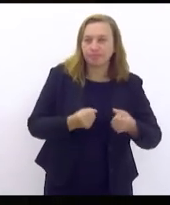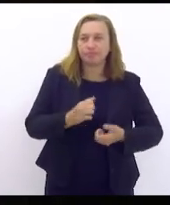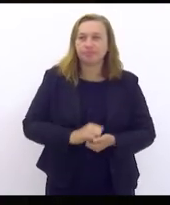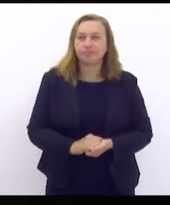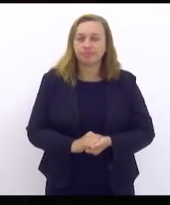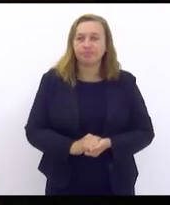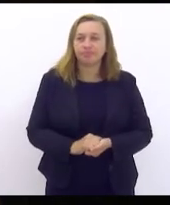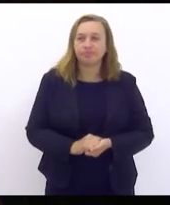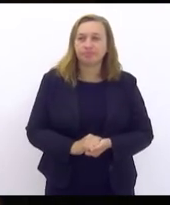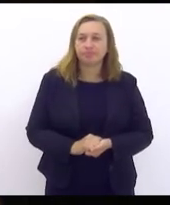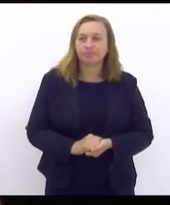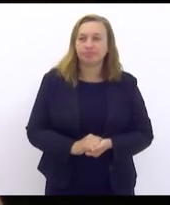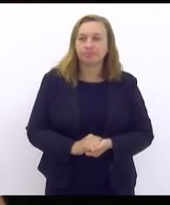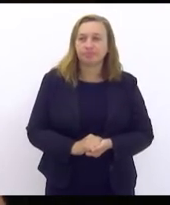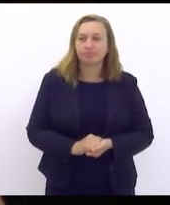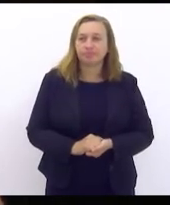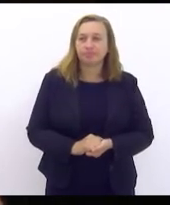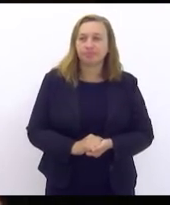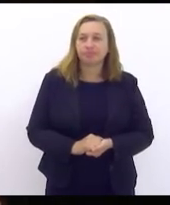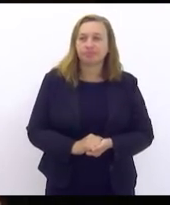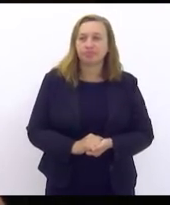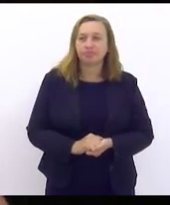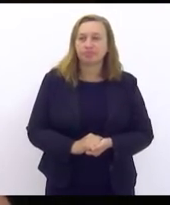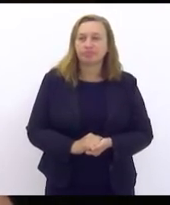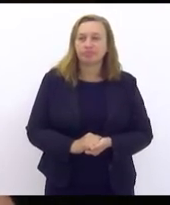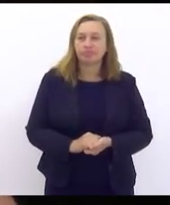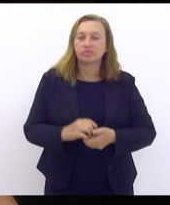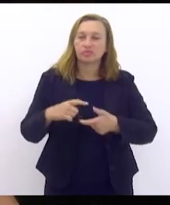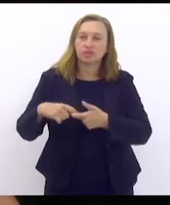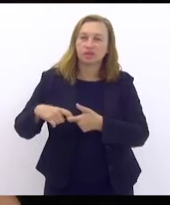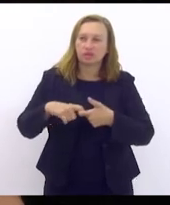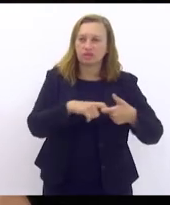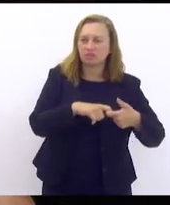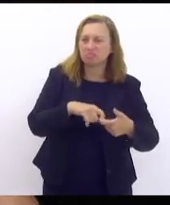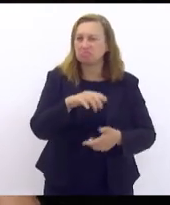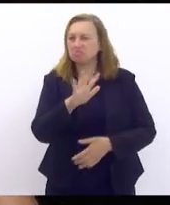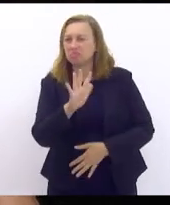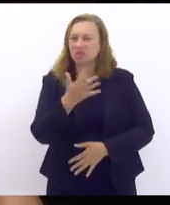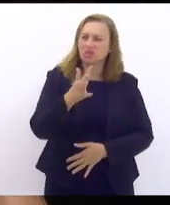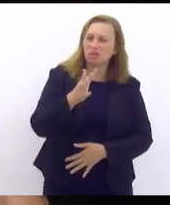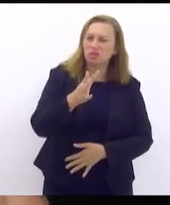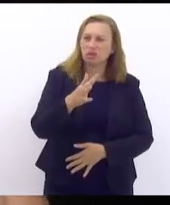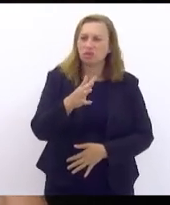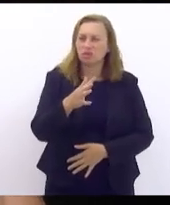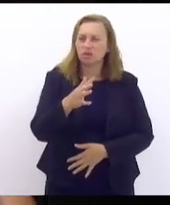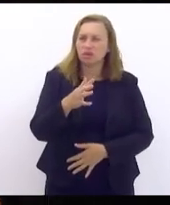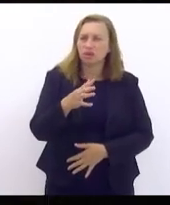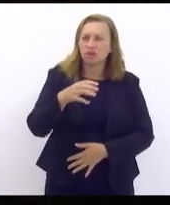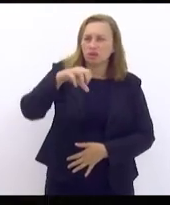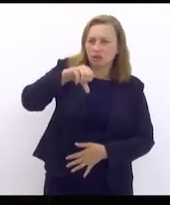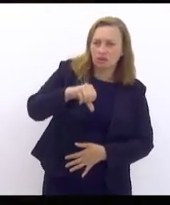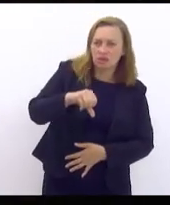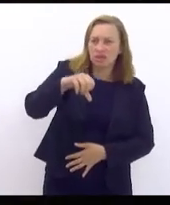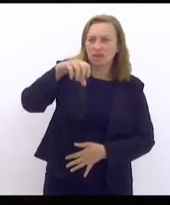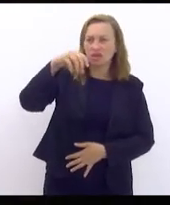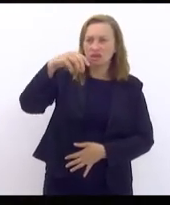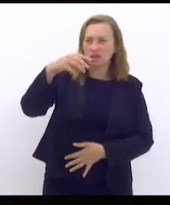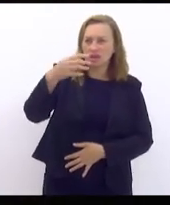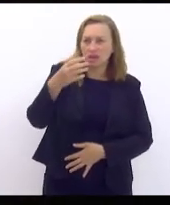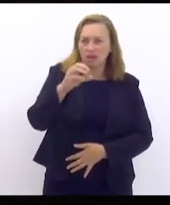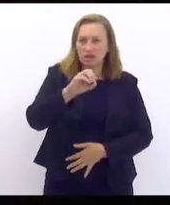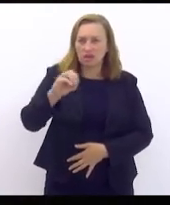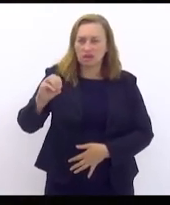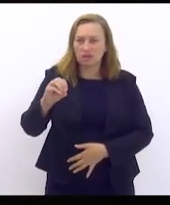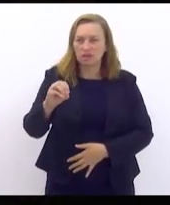rodam em Itatiaia. E aí vem a estimativa de remoção, está aqui escrito, ó, estimativa de remoção, 900 carros